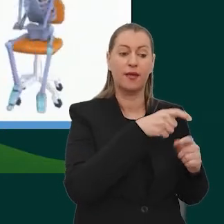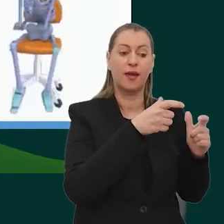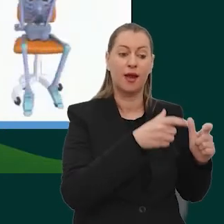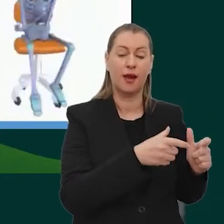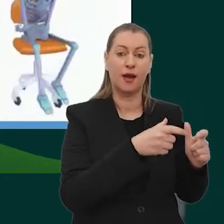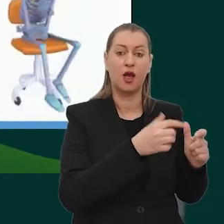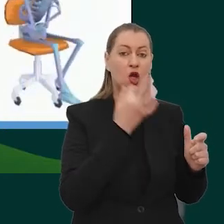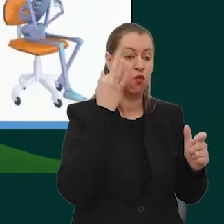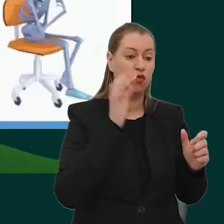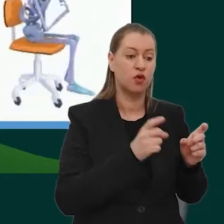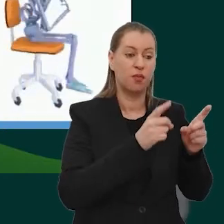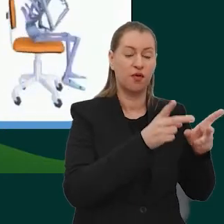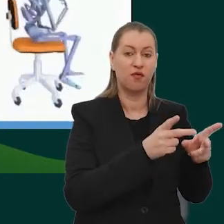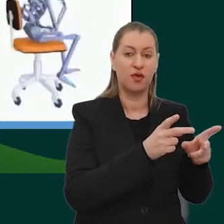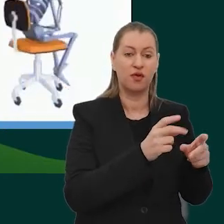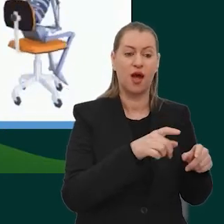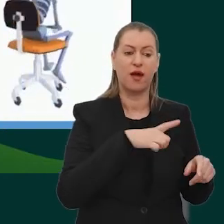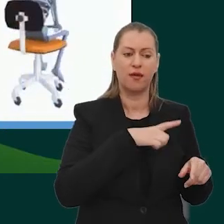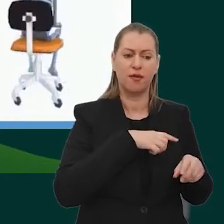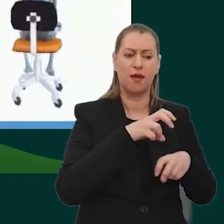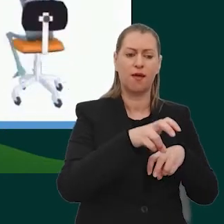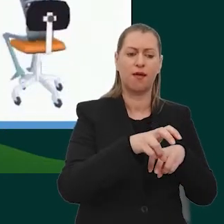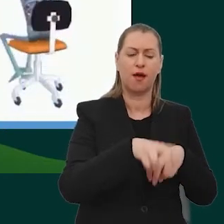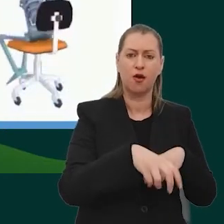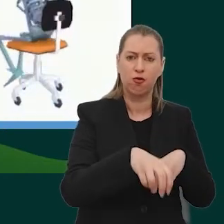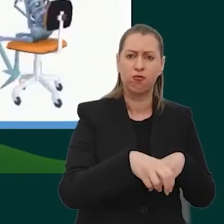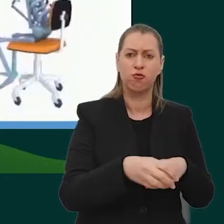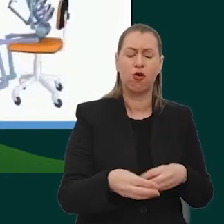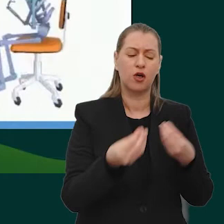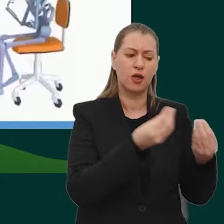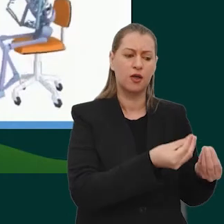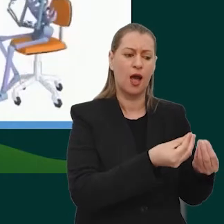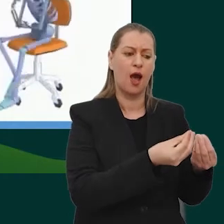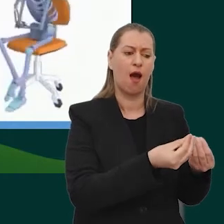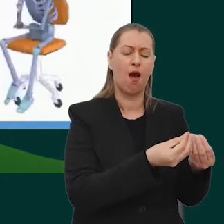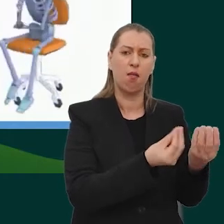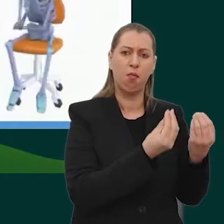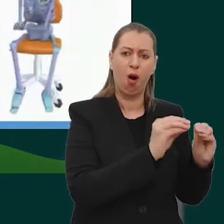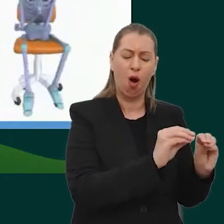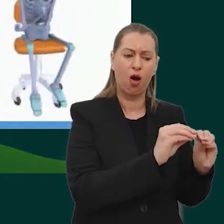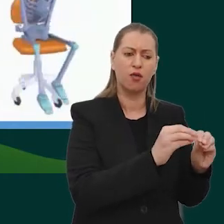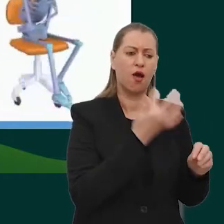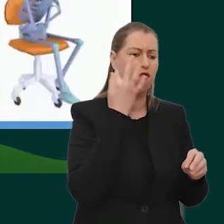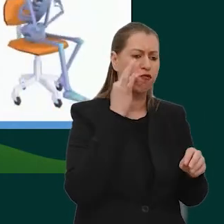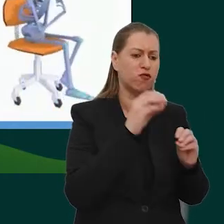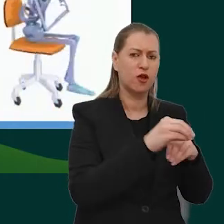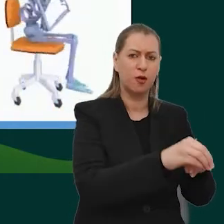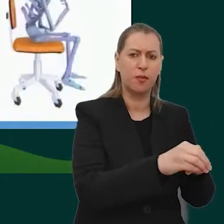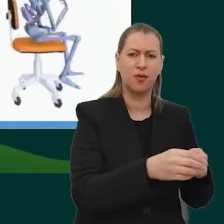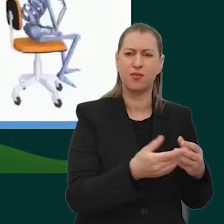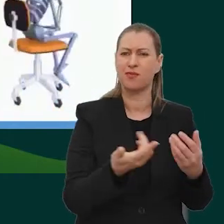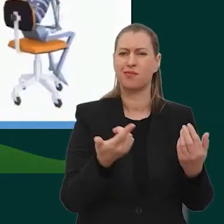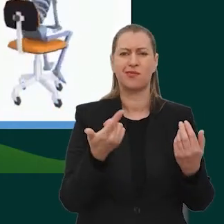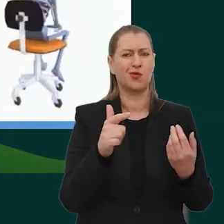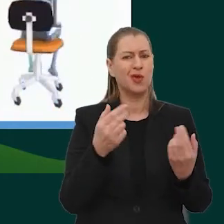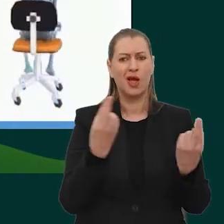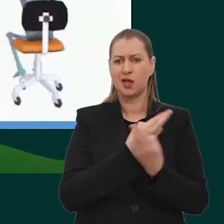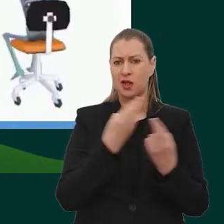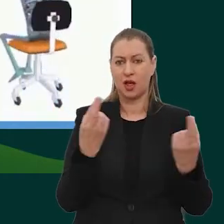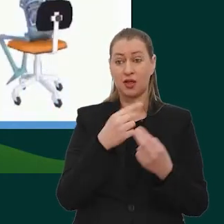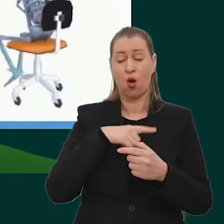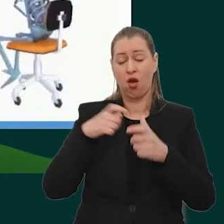fruteira, e na fruteira vai o agricultor que leva a fruta que ele plantou. Então, essas relações ainda não existem, eu só tenho um